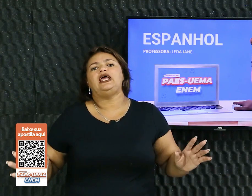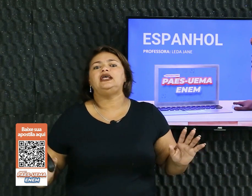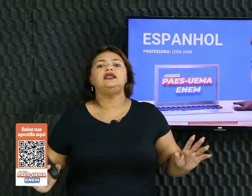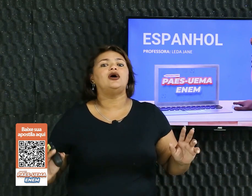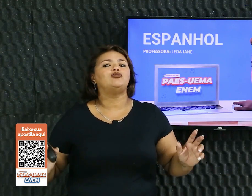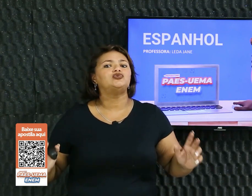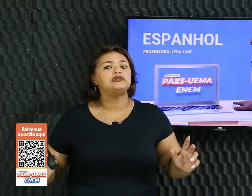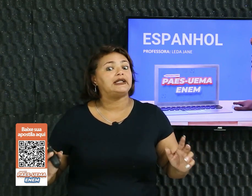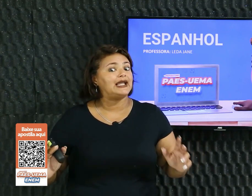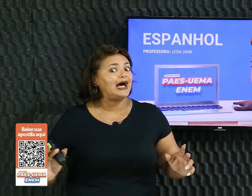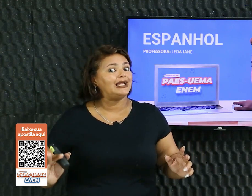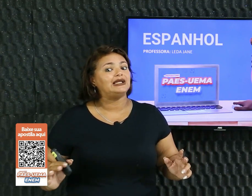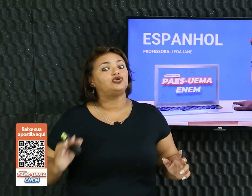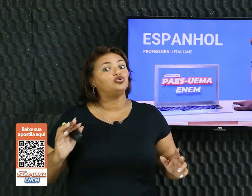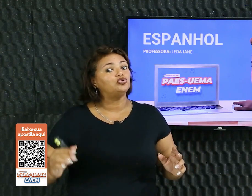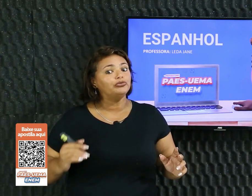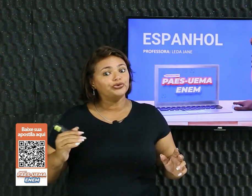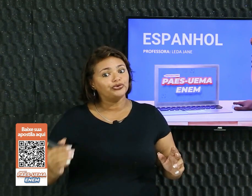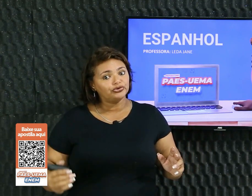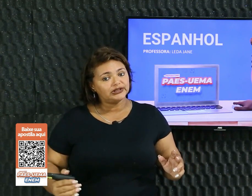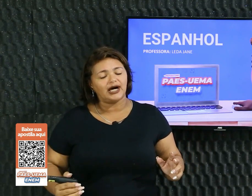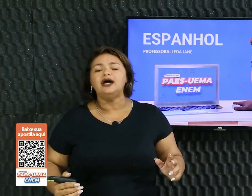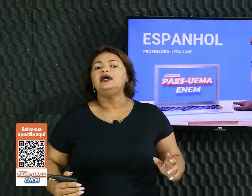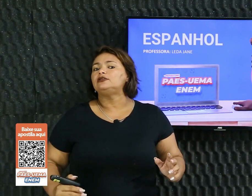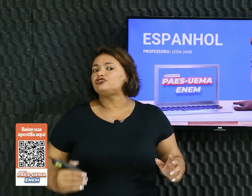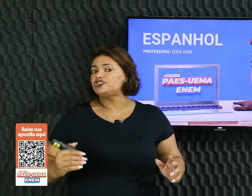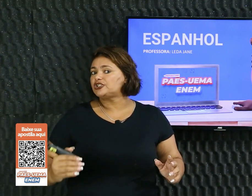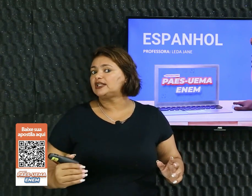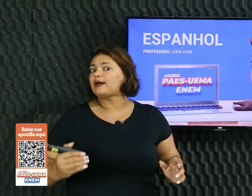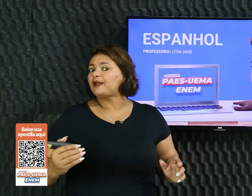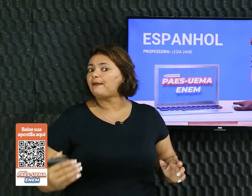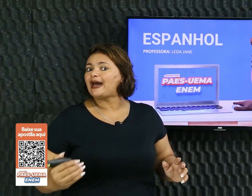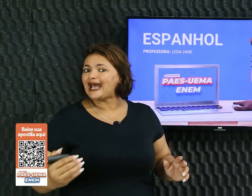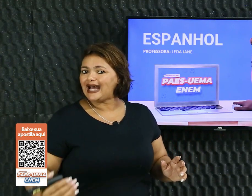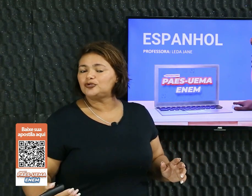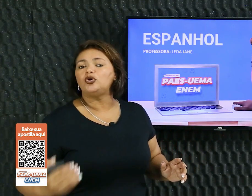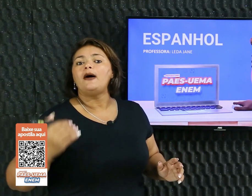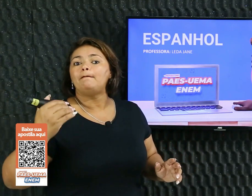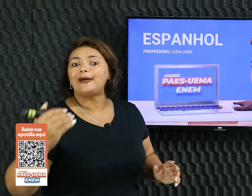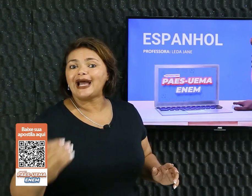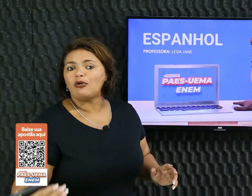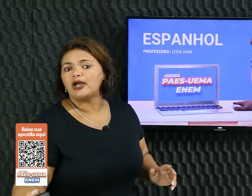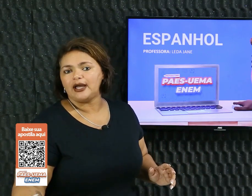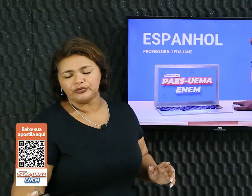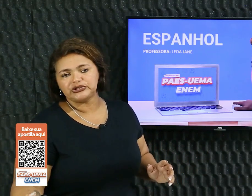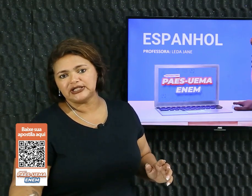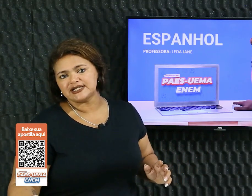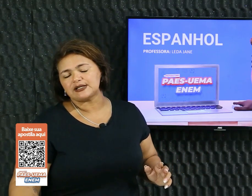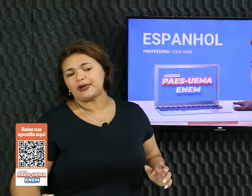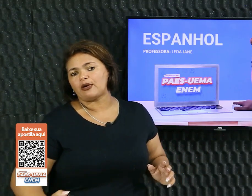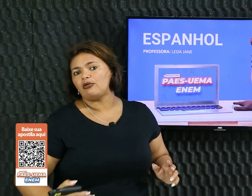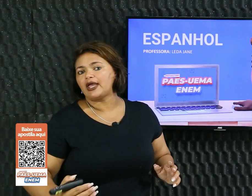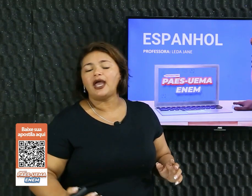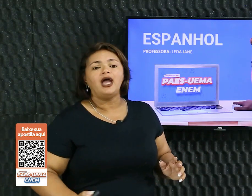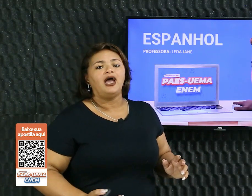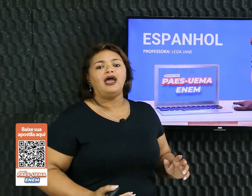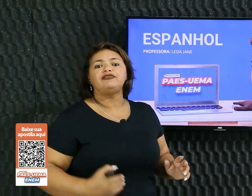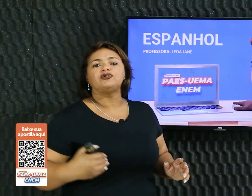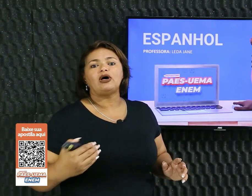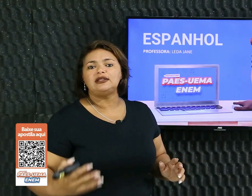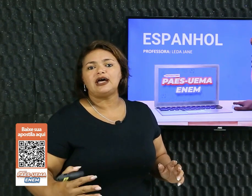do Enem e não muda. Nada, tudo muda. Então a gente tem que estar preparado para qualquer mudança, para